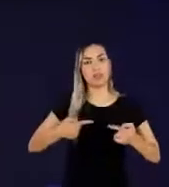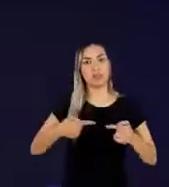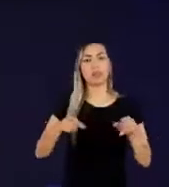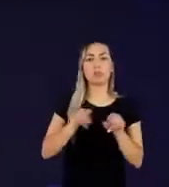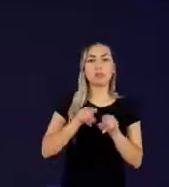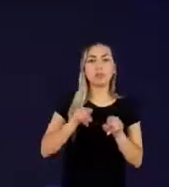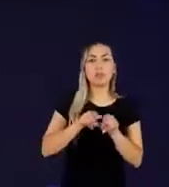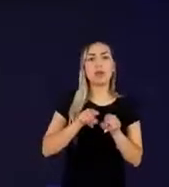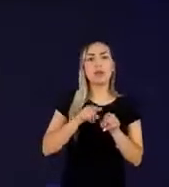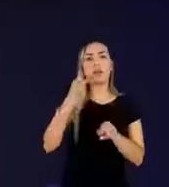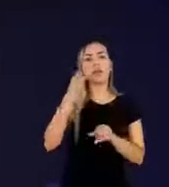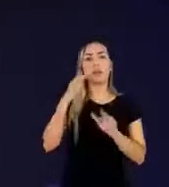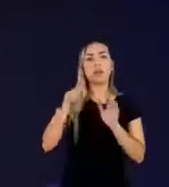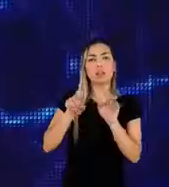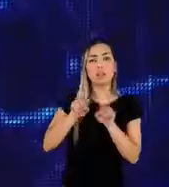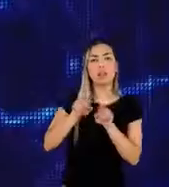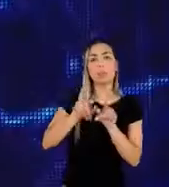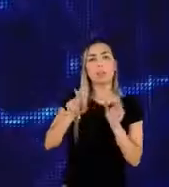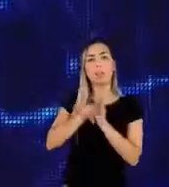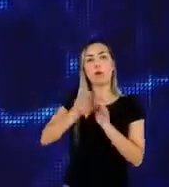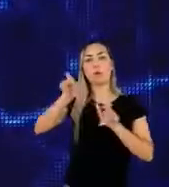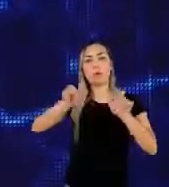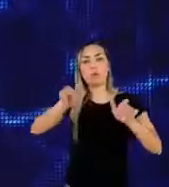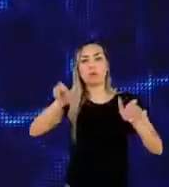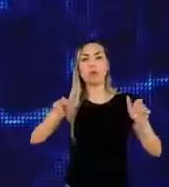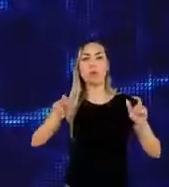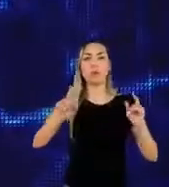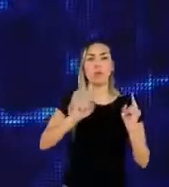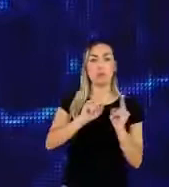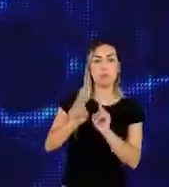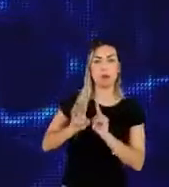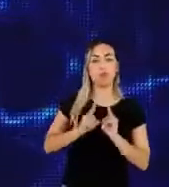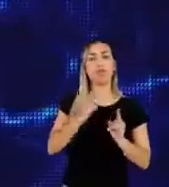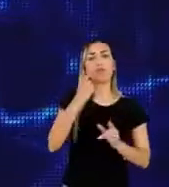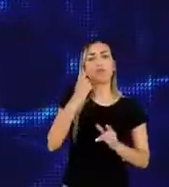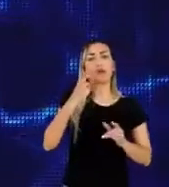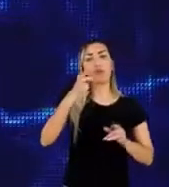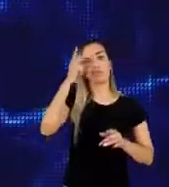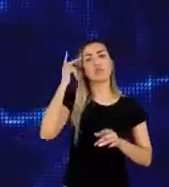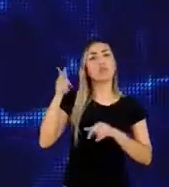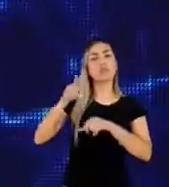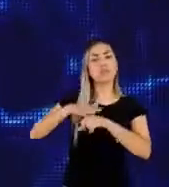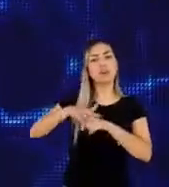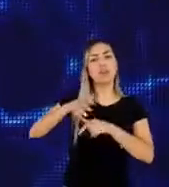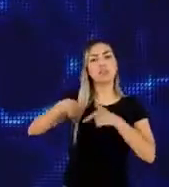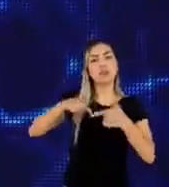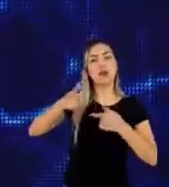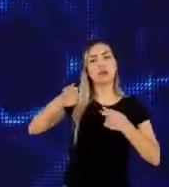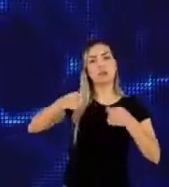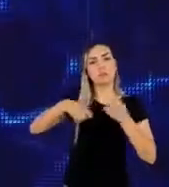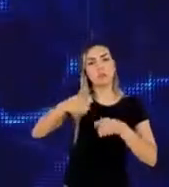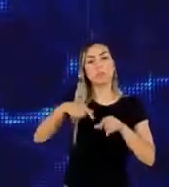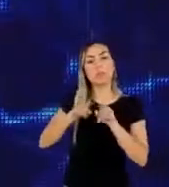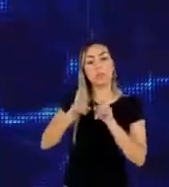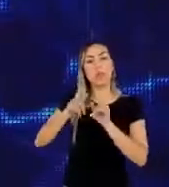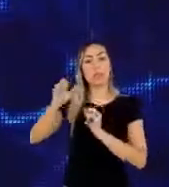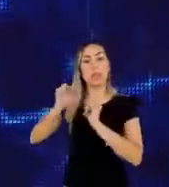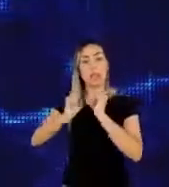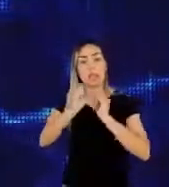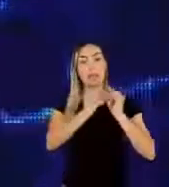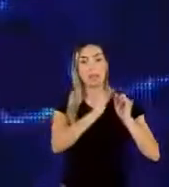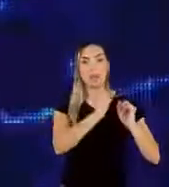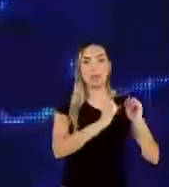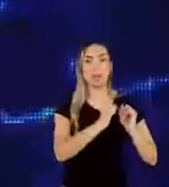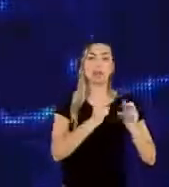né? Aqui, eu diria, para os agentes de forma geral e para os operadores, né, para as empresas que cada vez mais encontram